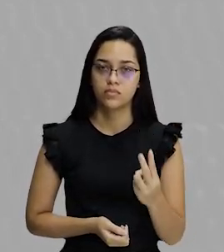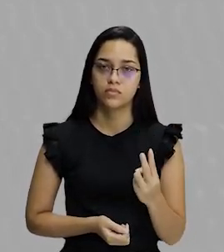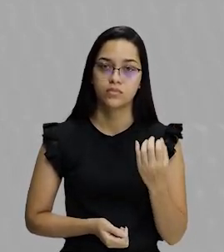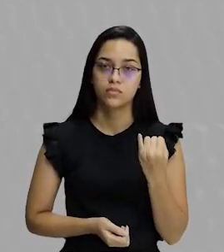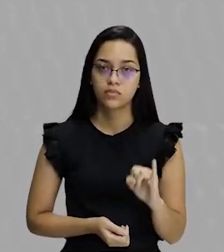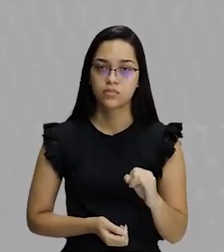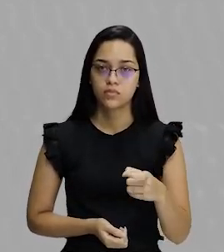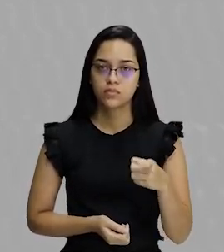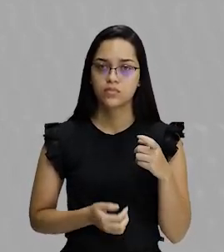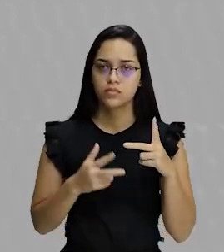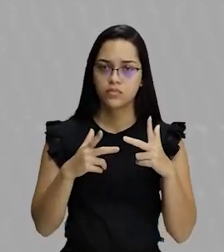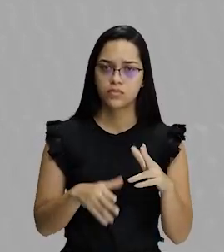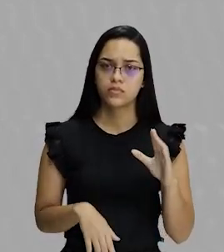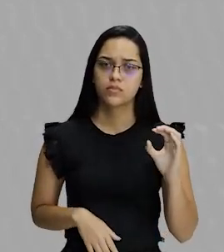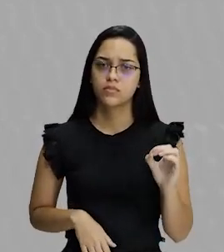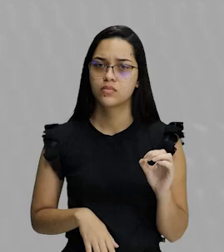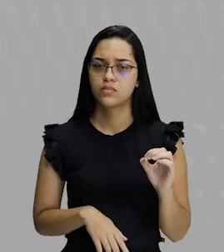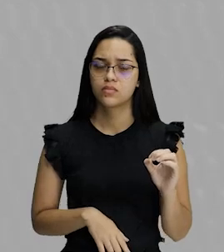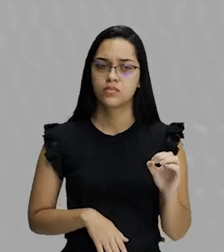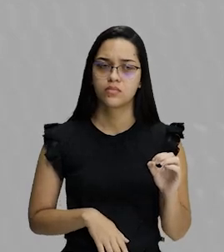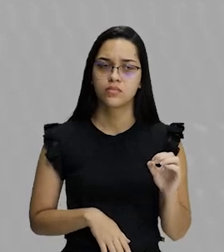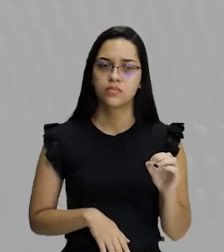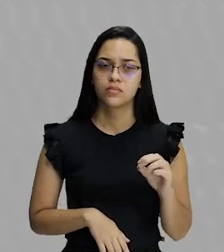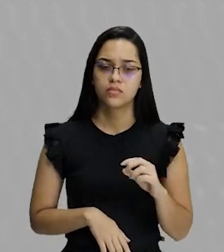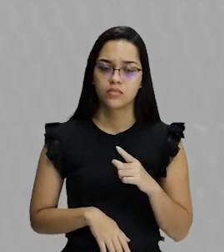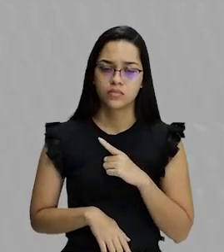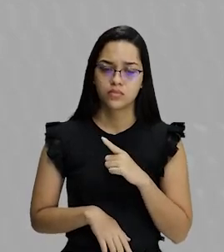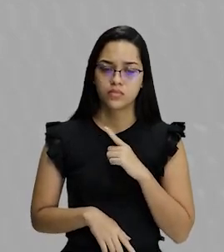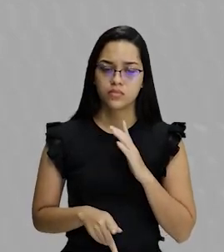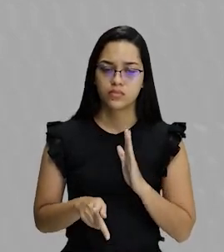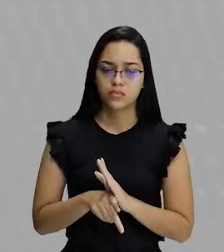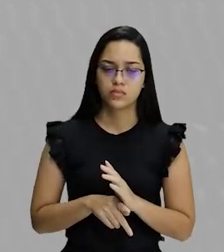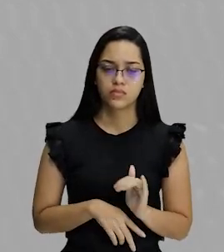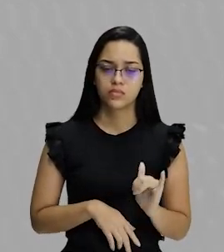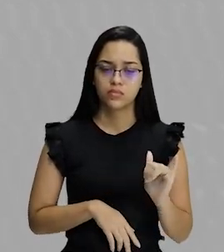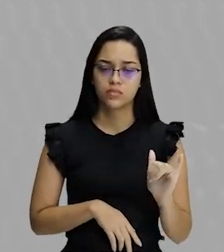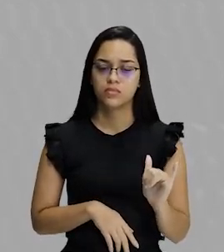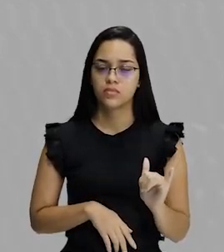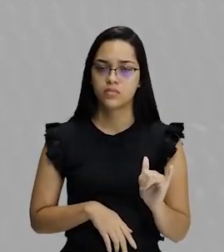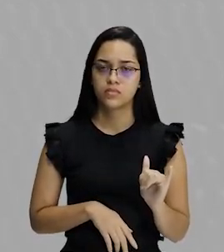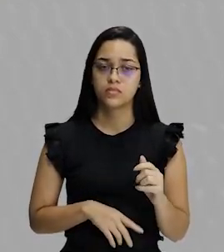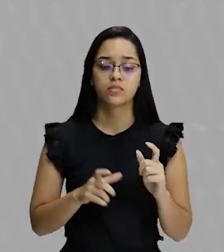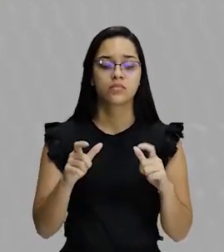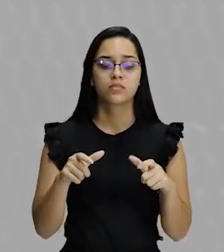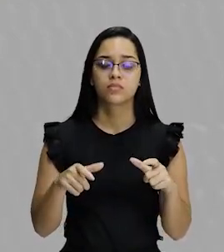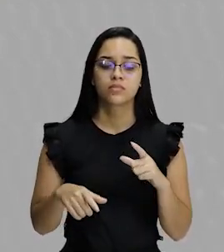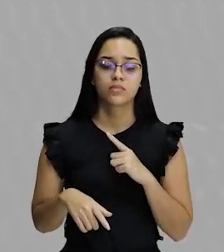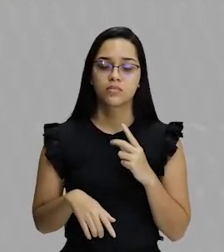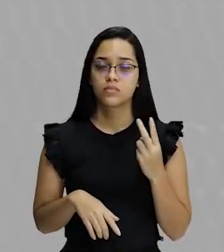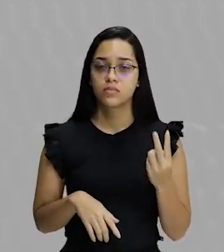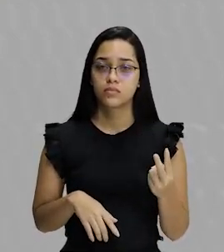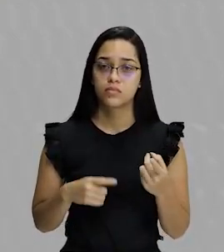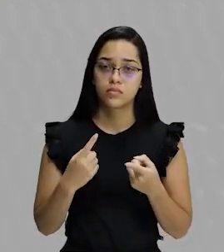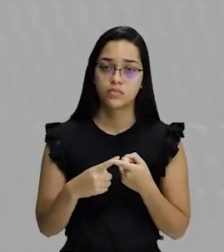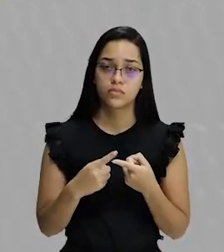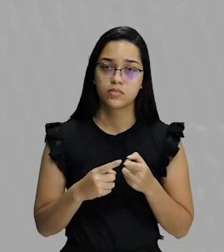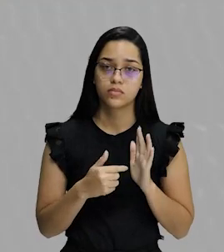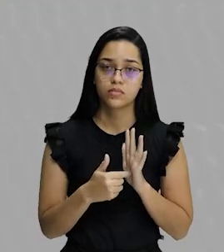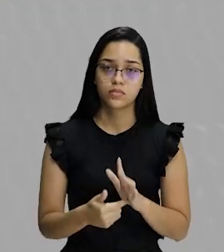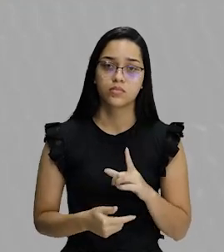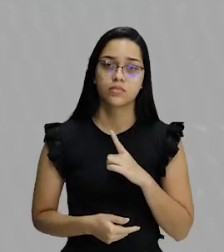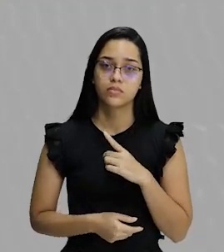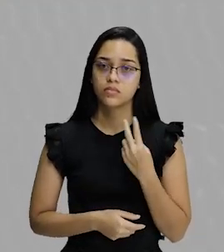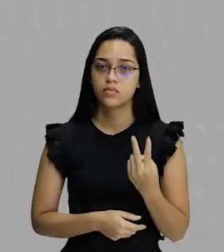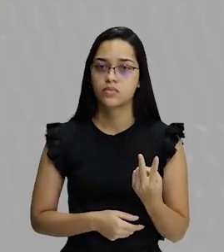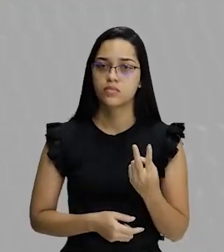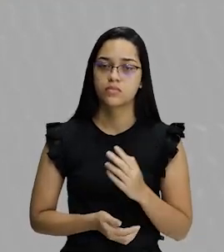o X for 0, o ponto vai para cima do eixo Y. Certo? Aonde? No 2, ó, porque está indicando aqui é o